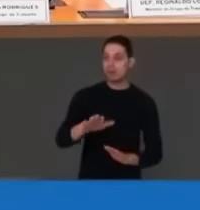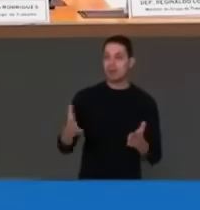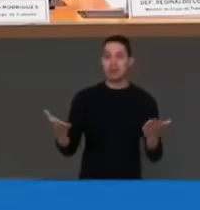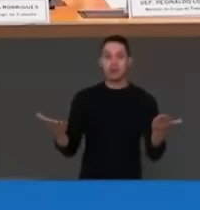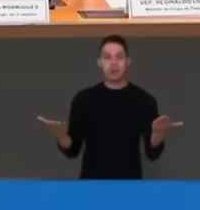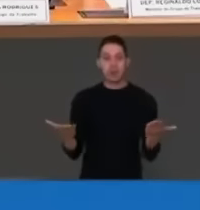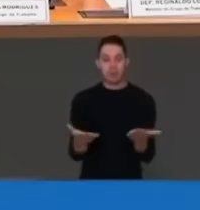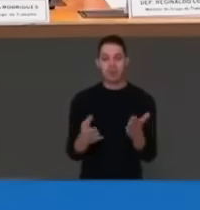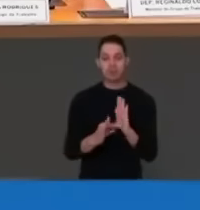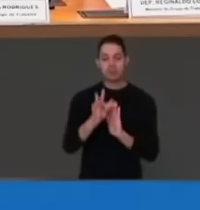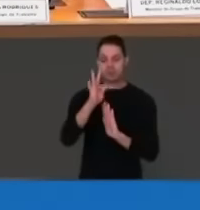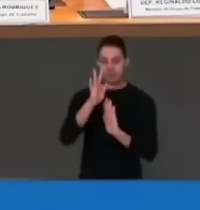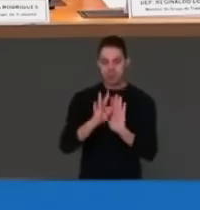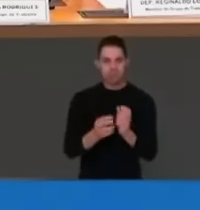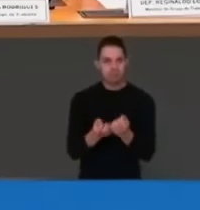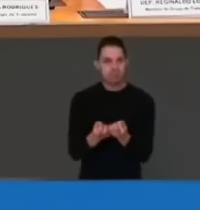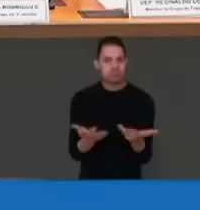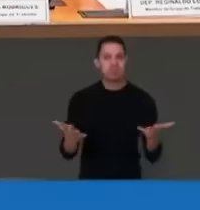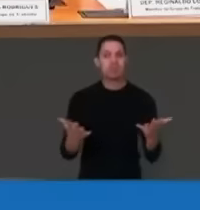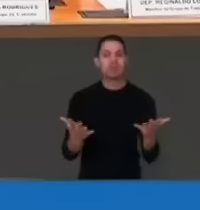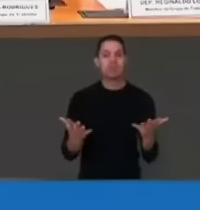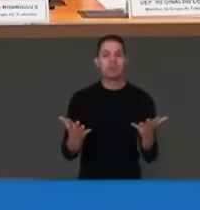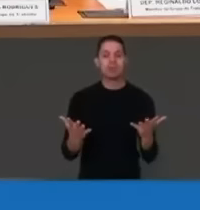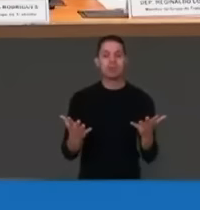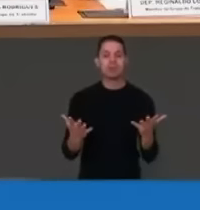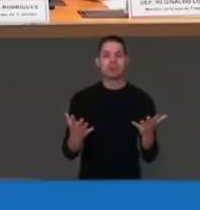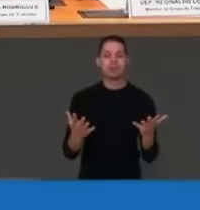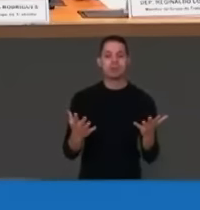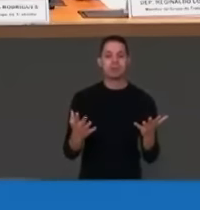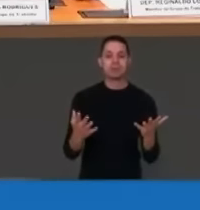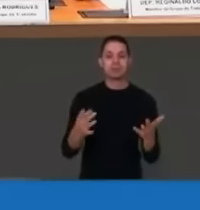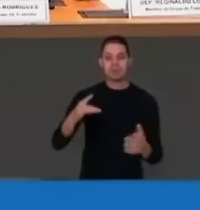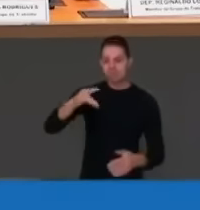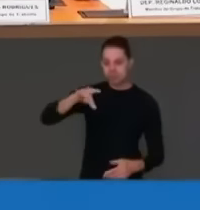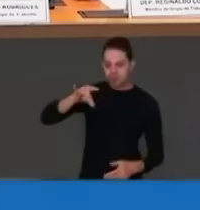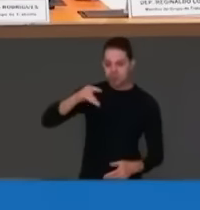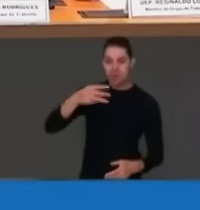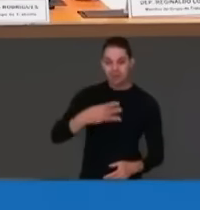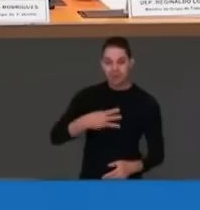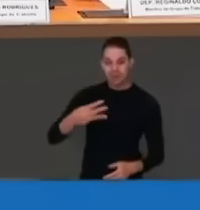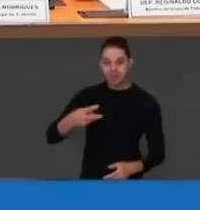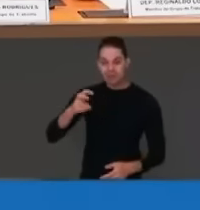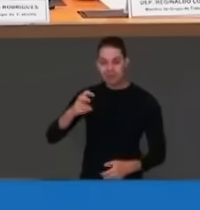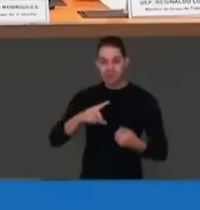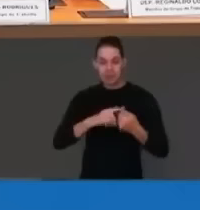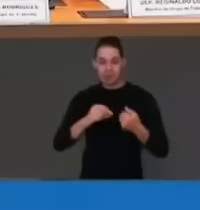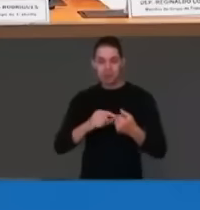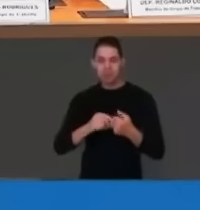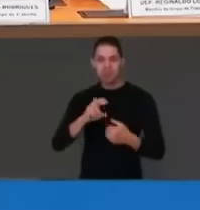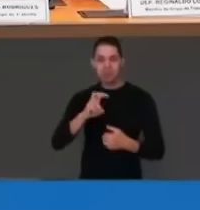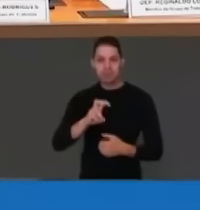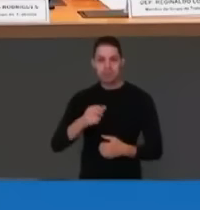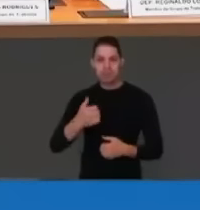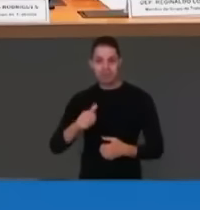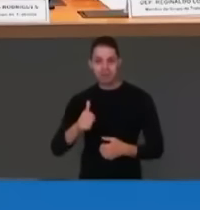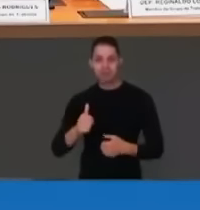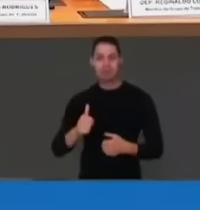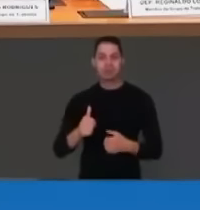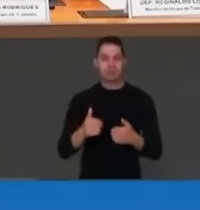100 - 30 ficaram 70 70 50 você gastou e 20 ficaram aí você vai ou compra um